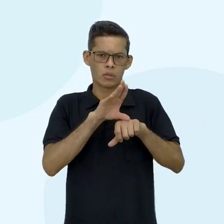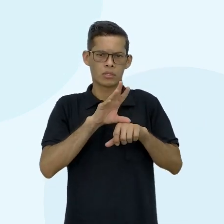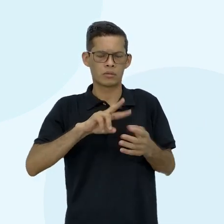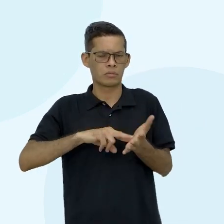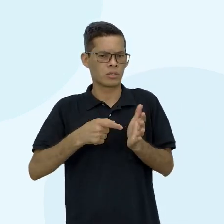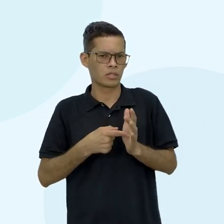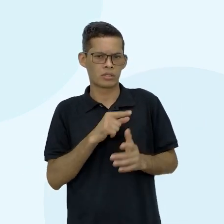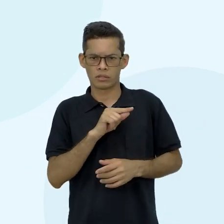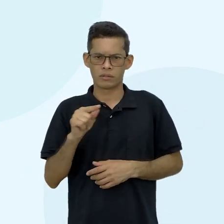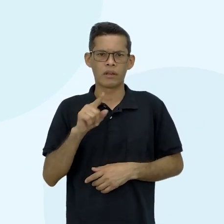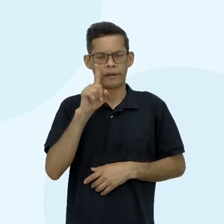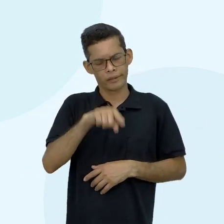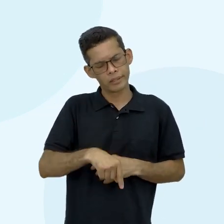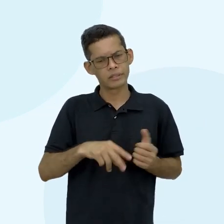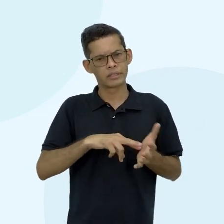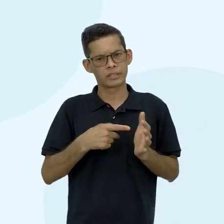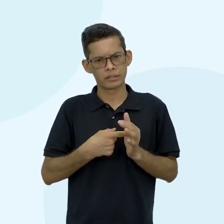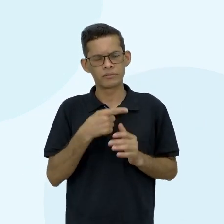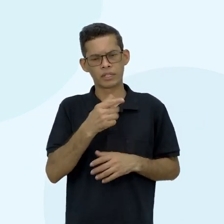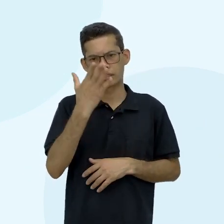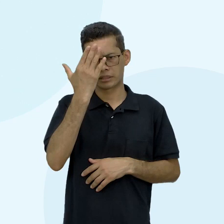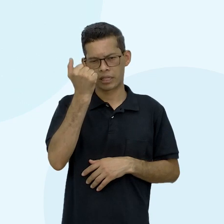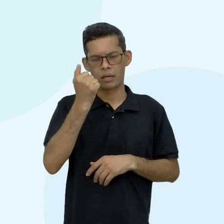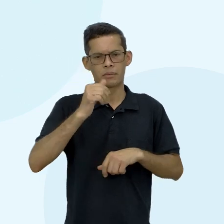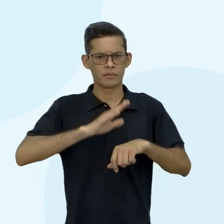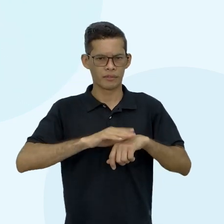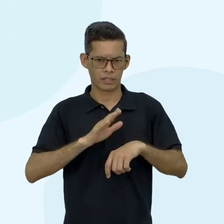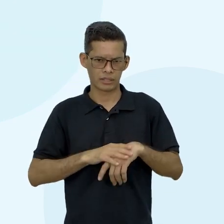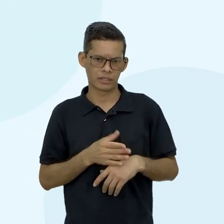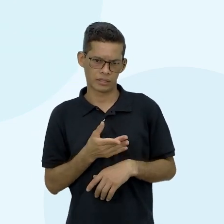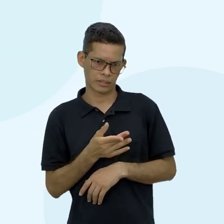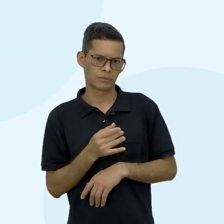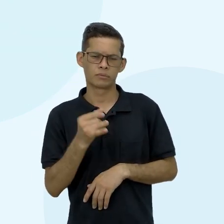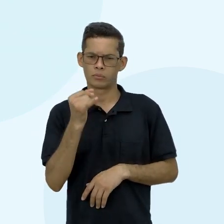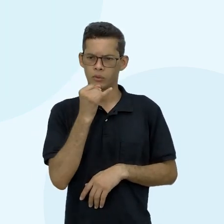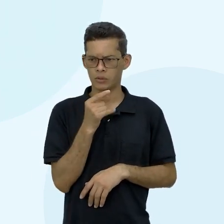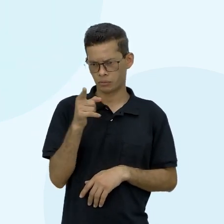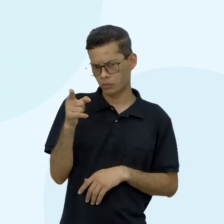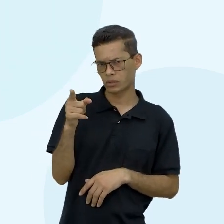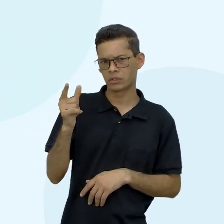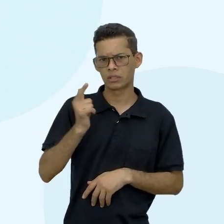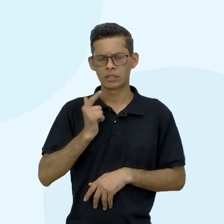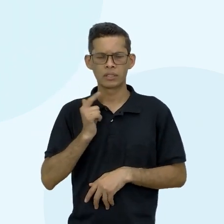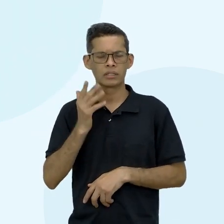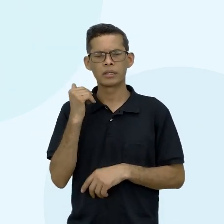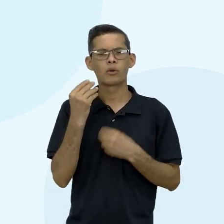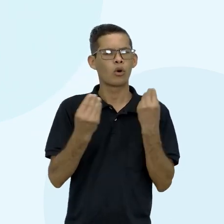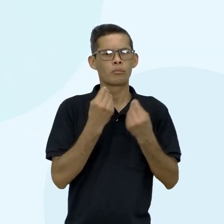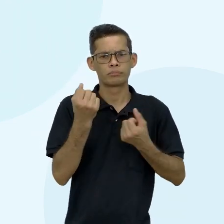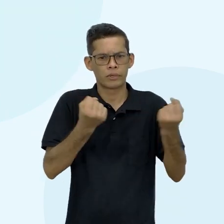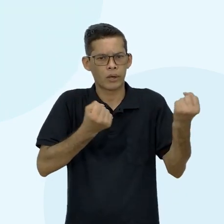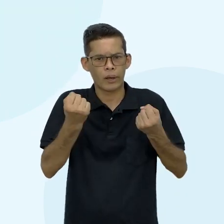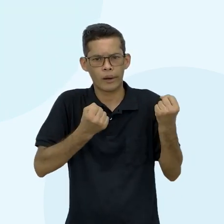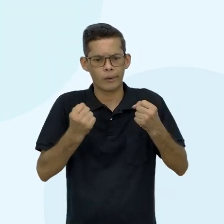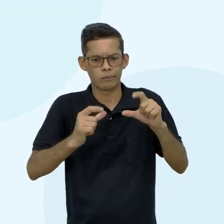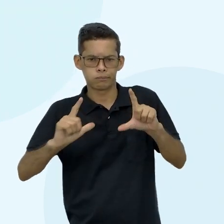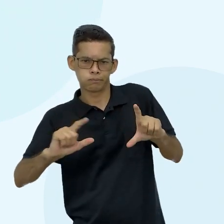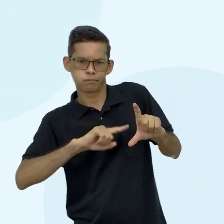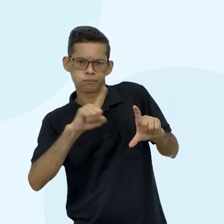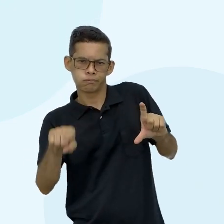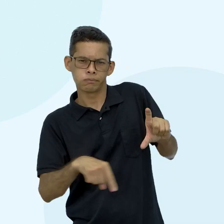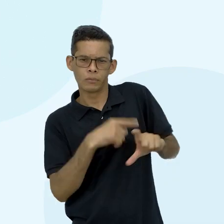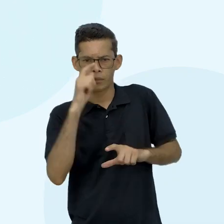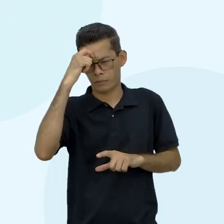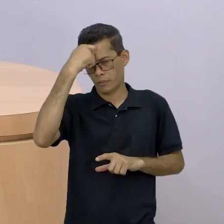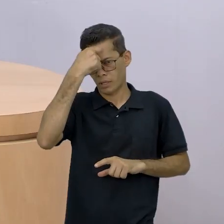justamente saber fazer. Por exemplo, né, Pri? Você pode ter os dados de como se troca um pneu. Exato. Isso não significa que